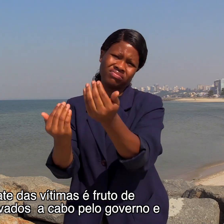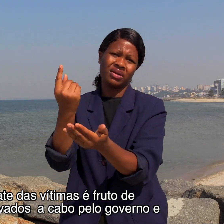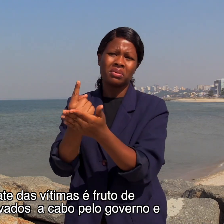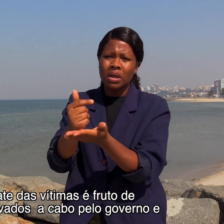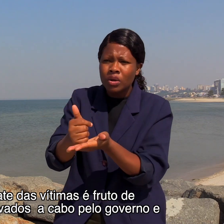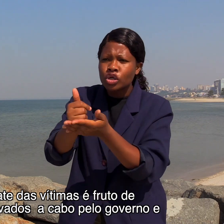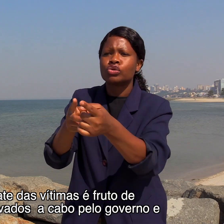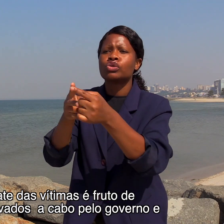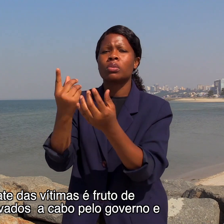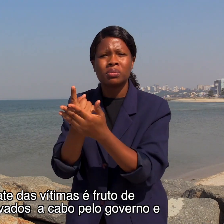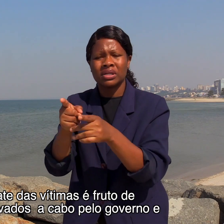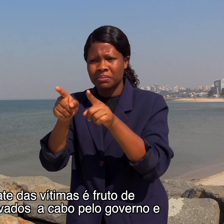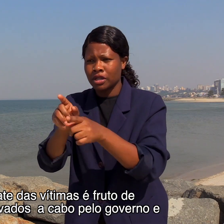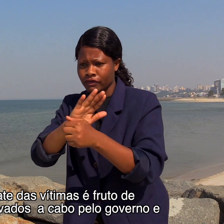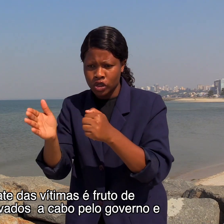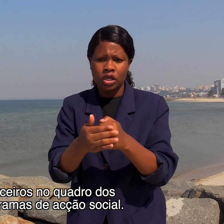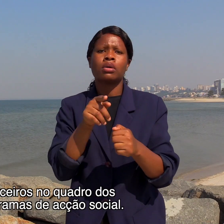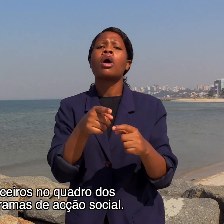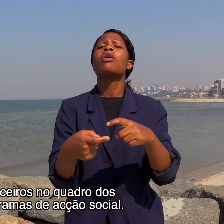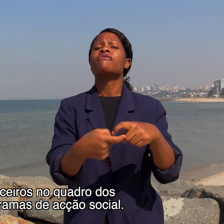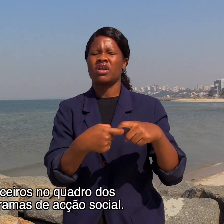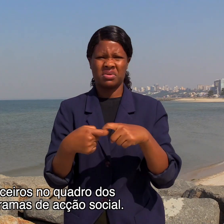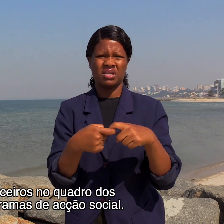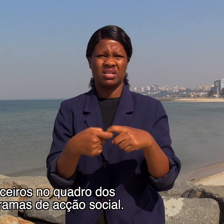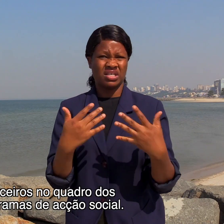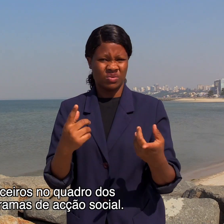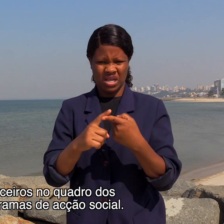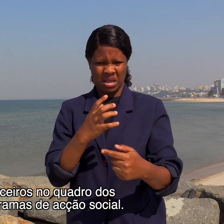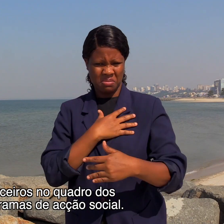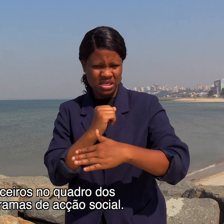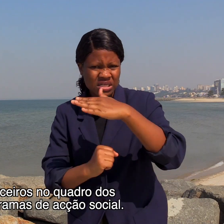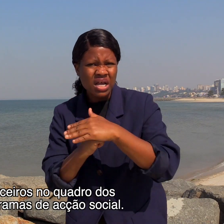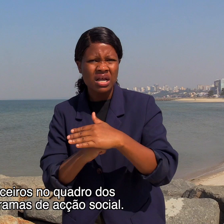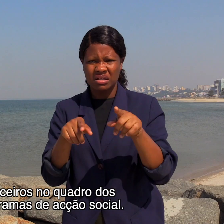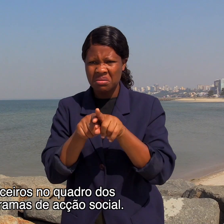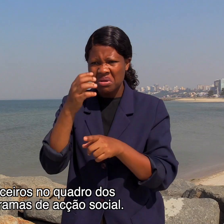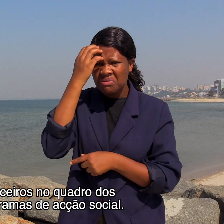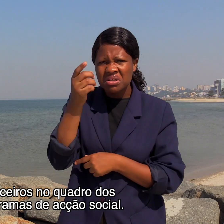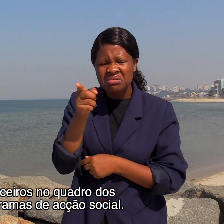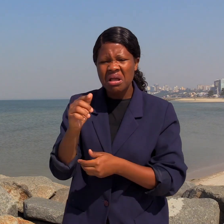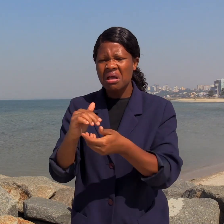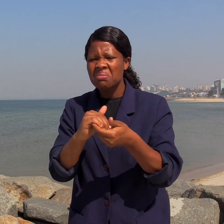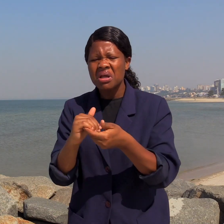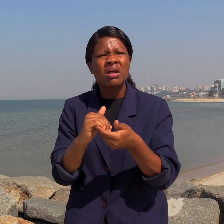de trabalhos levados a cabo pelo governo e parceiros no quadro dos programas de ação social.